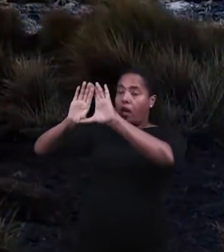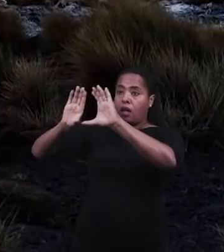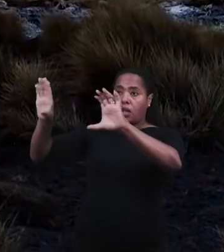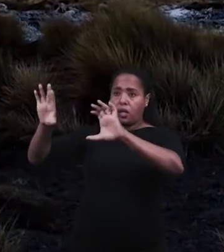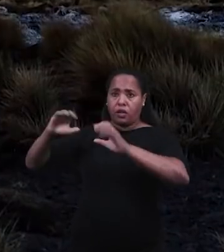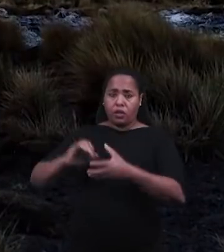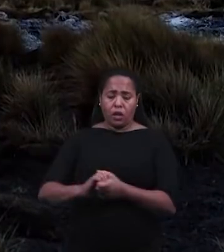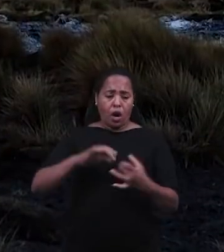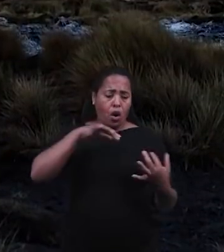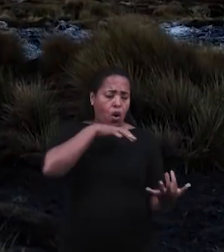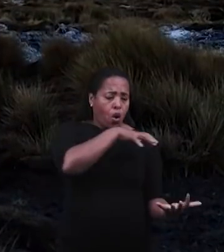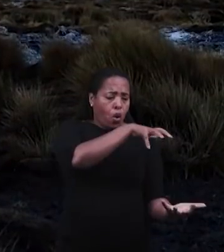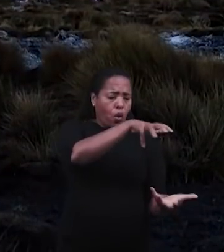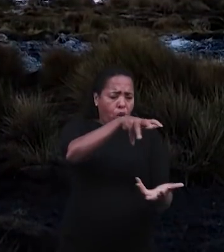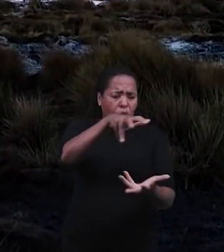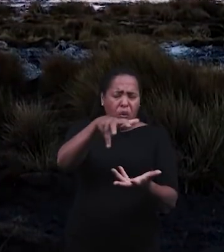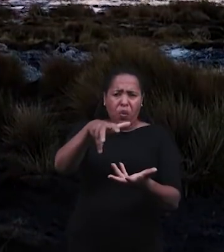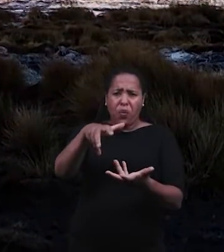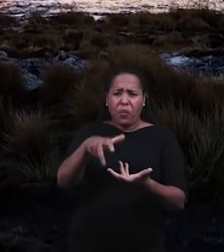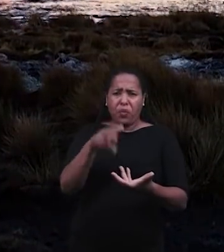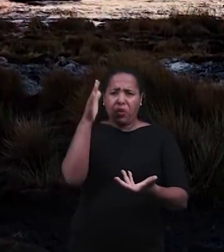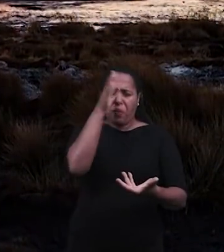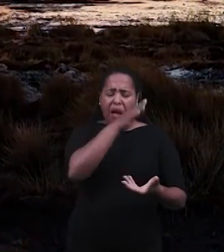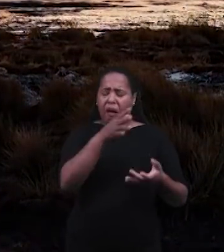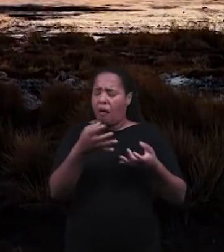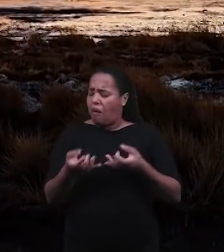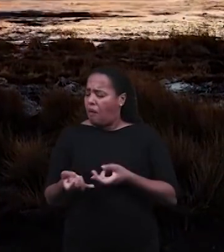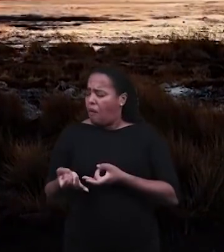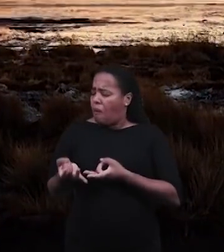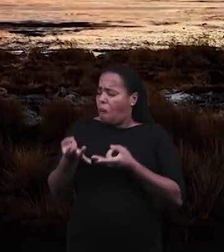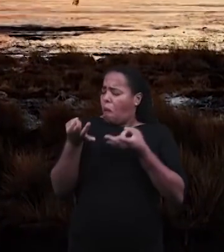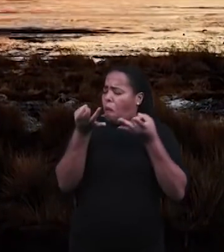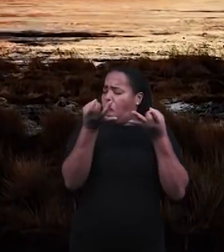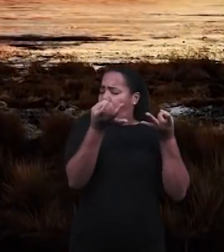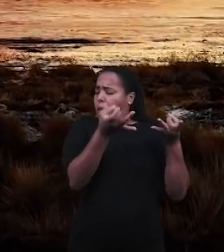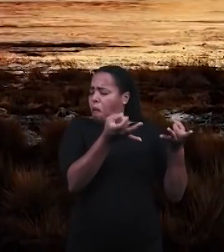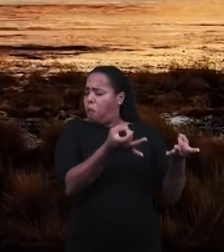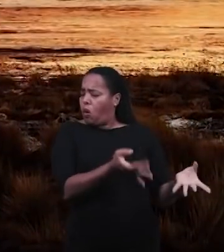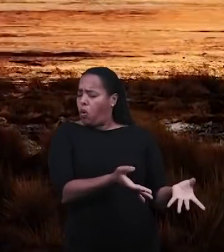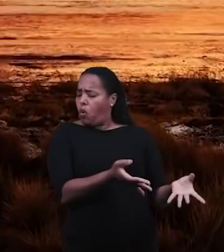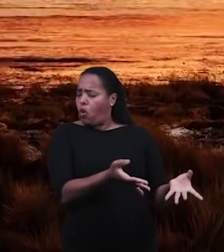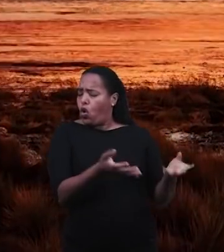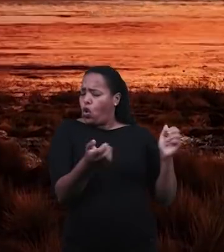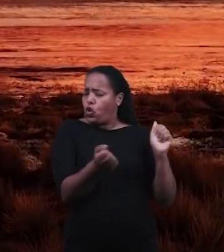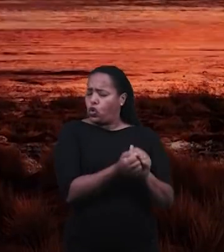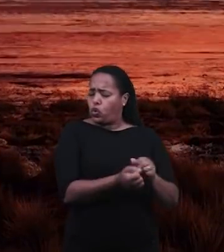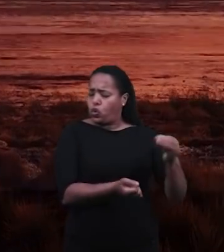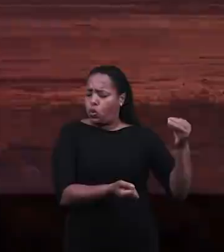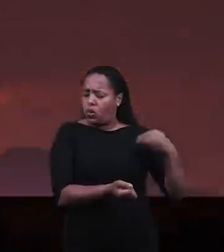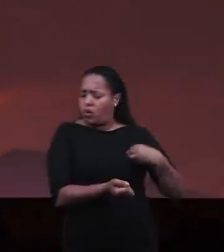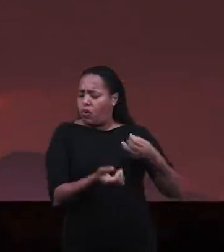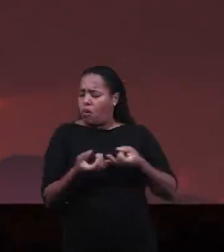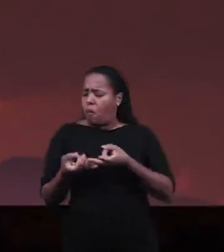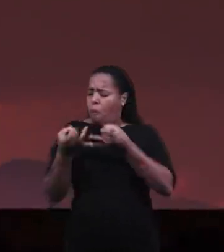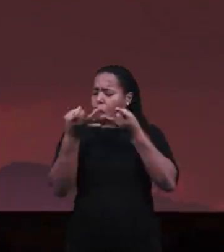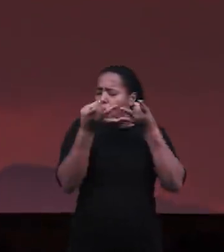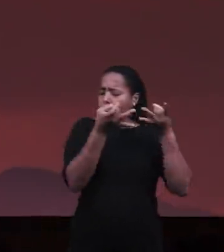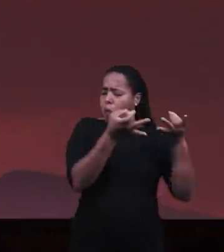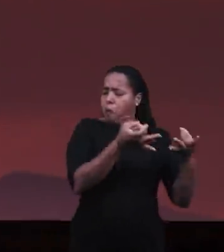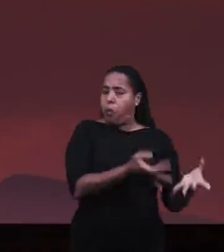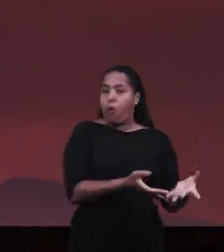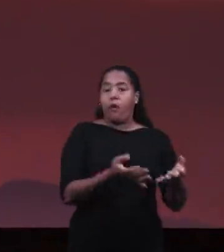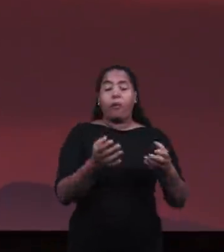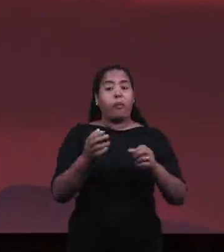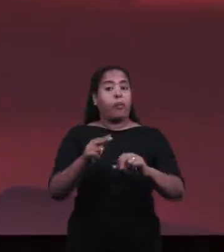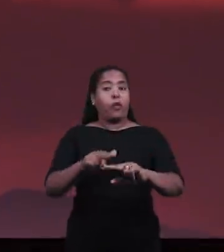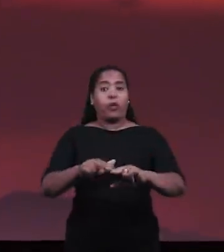céu, deixando este mundo mal, com todos os pecados